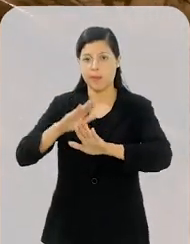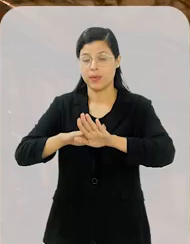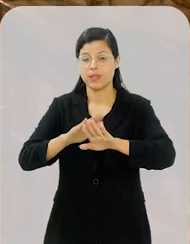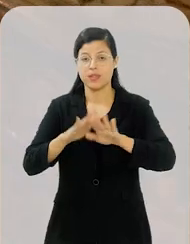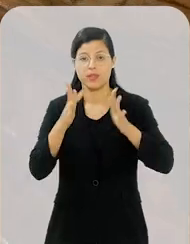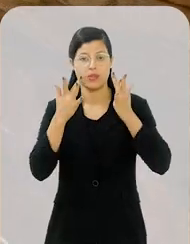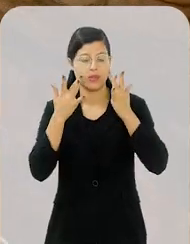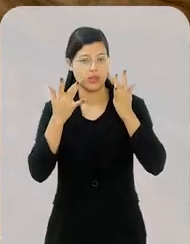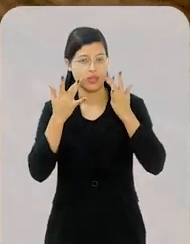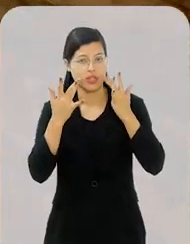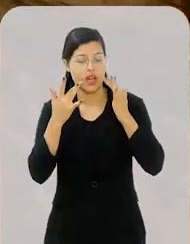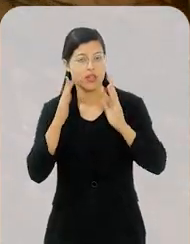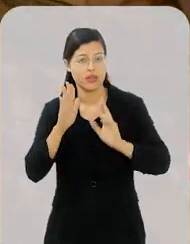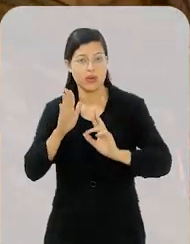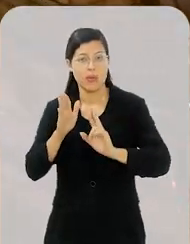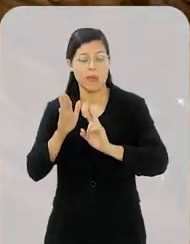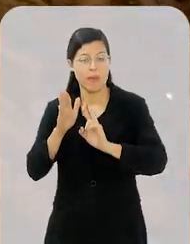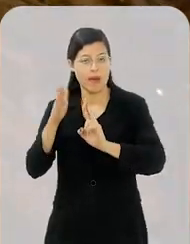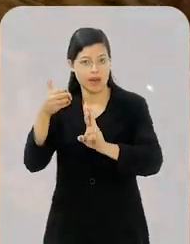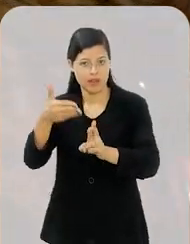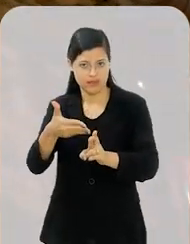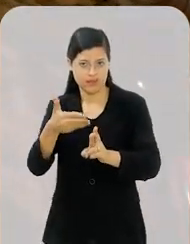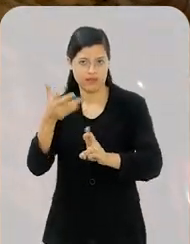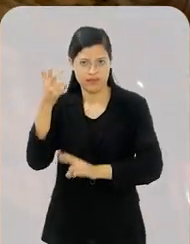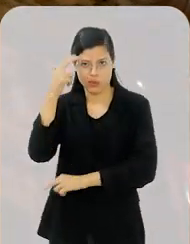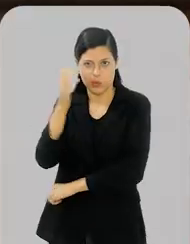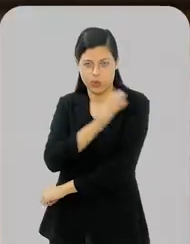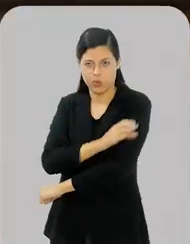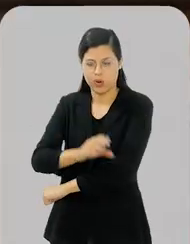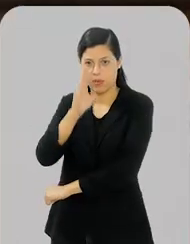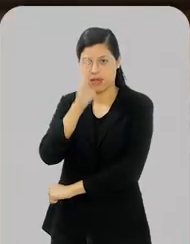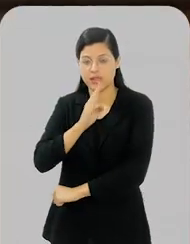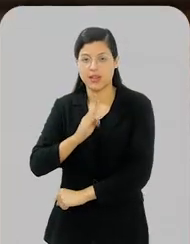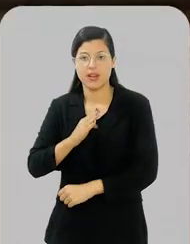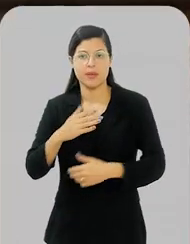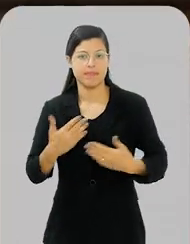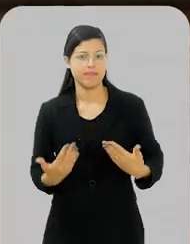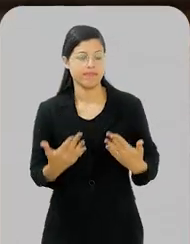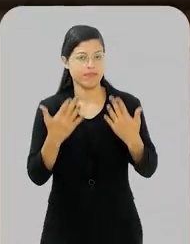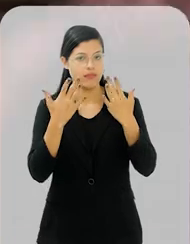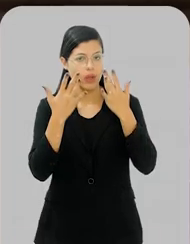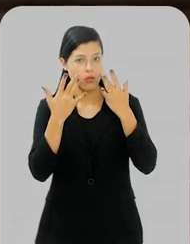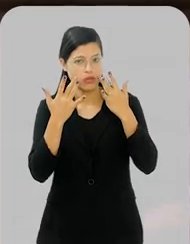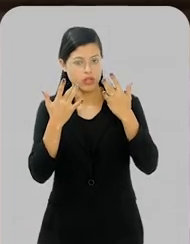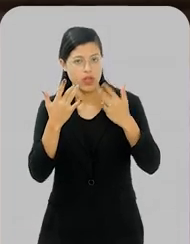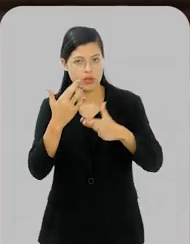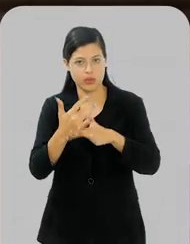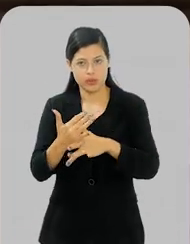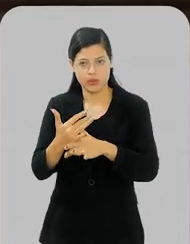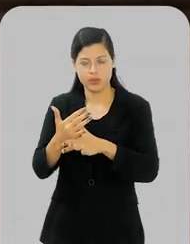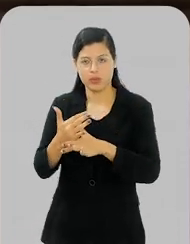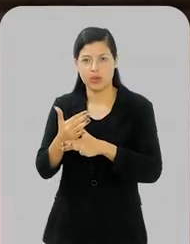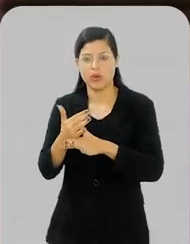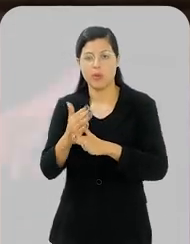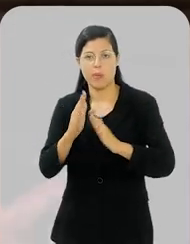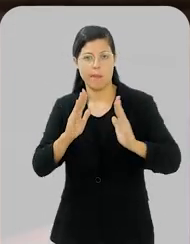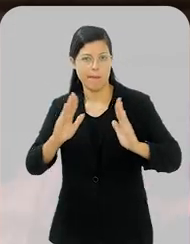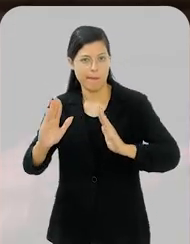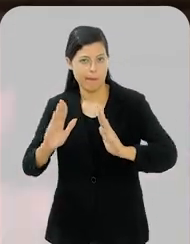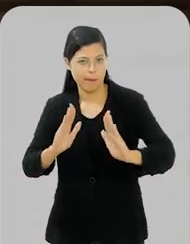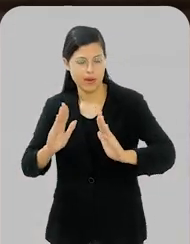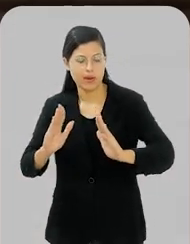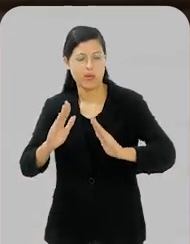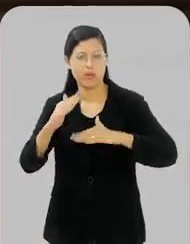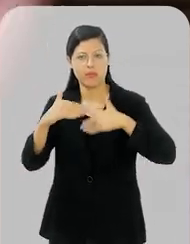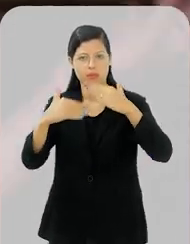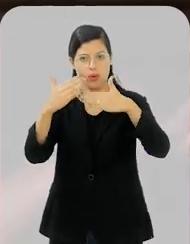bastidores do teatro, que é uma referência na cultura brasileira. O Teatro Municipal, ele surge como uma referência de um período e